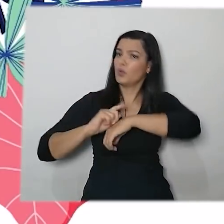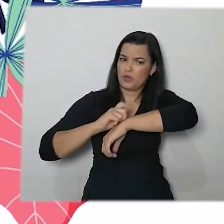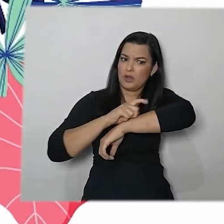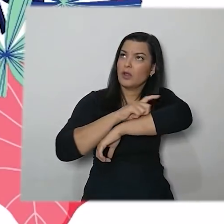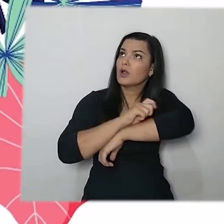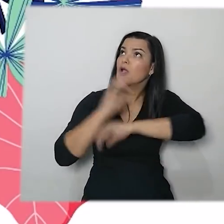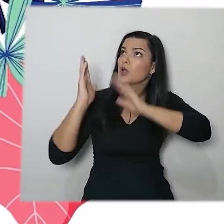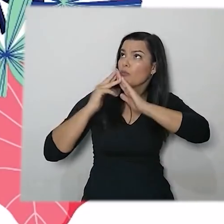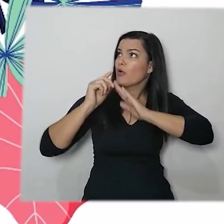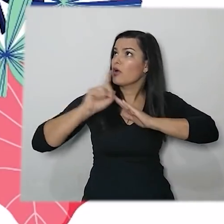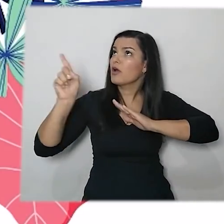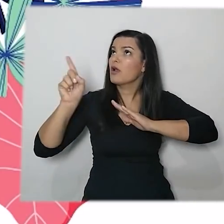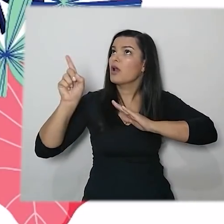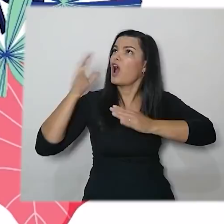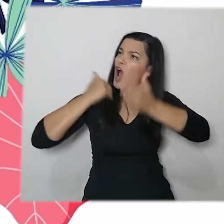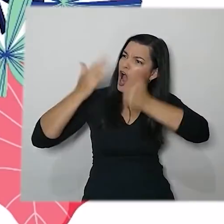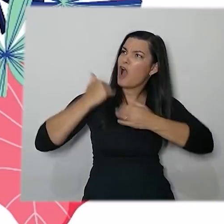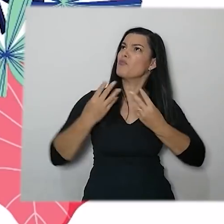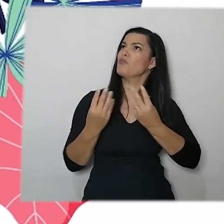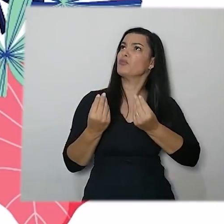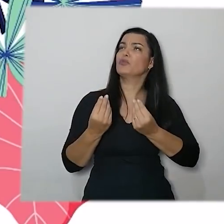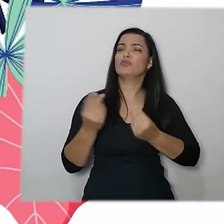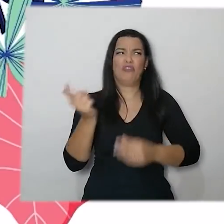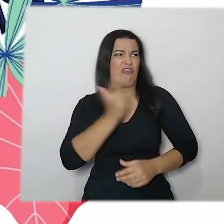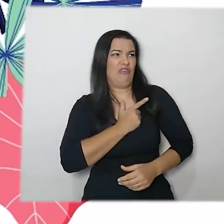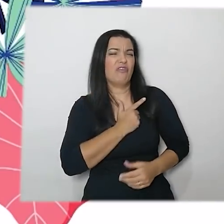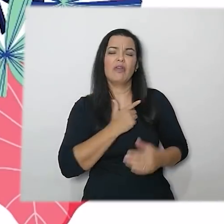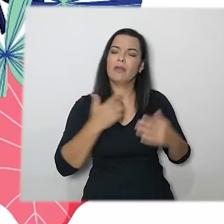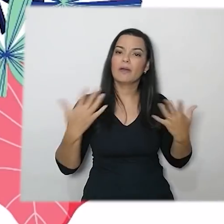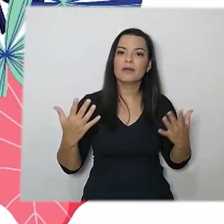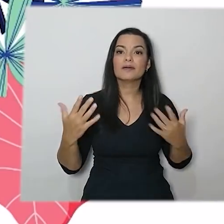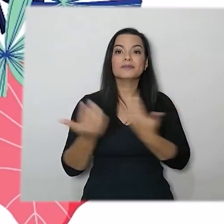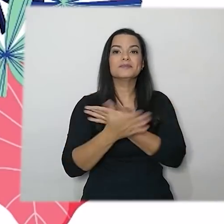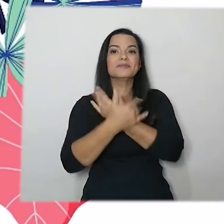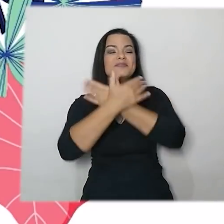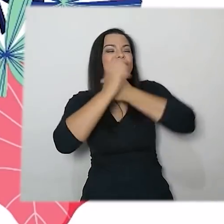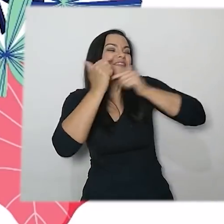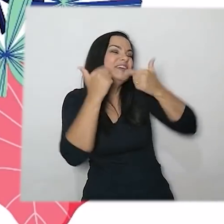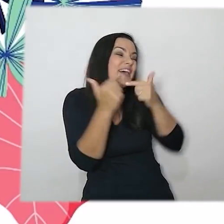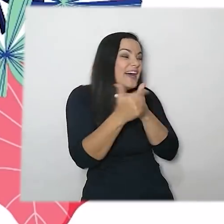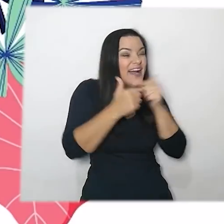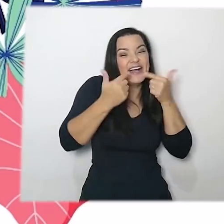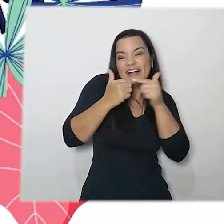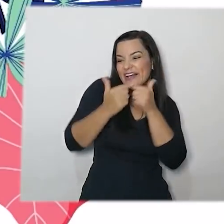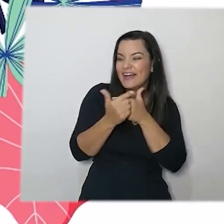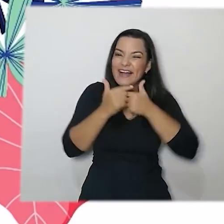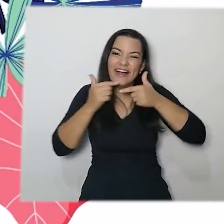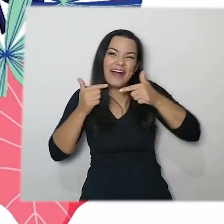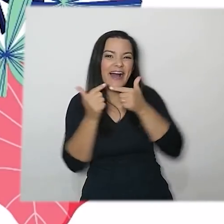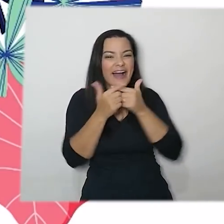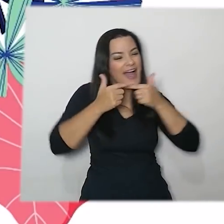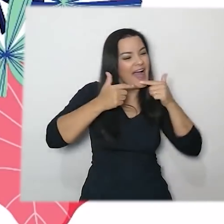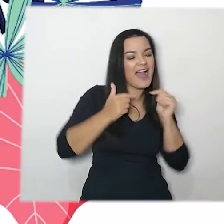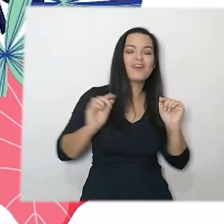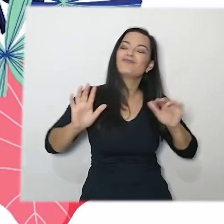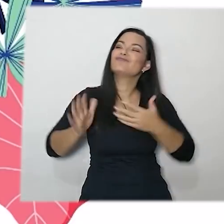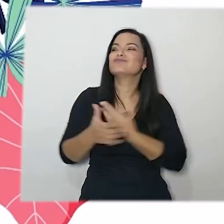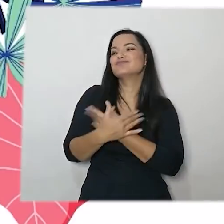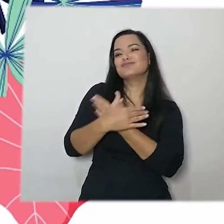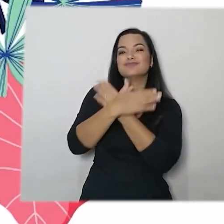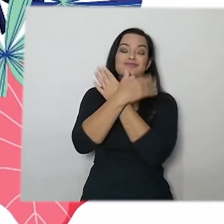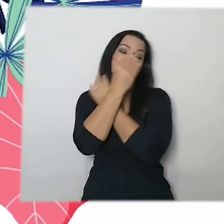comilona! Horrorosa! As borboletas riam, iam passando